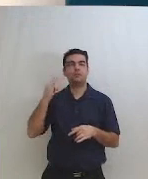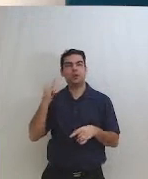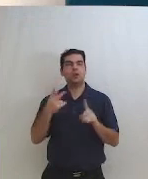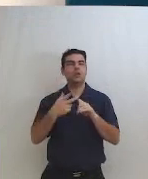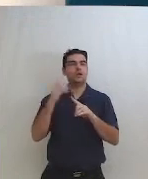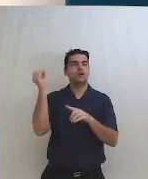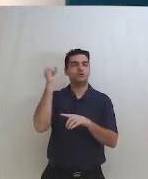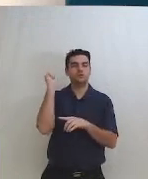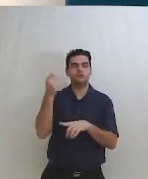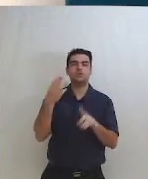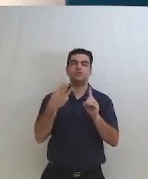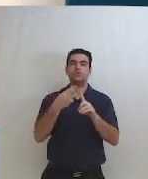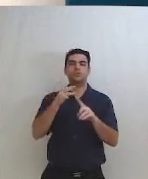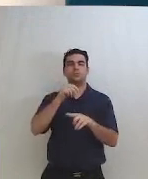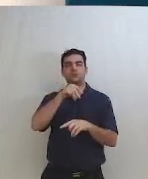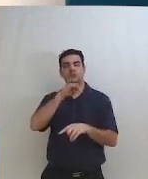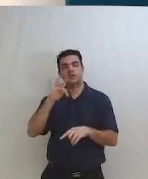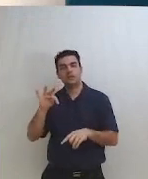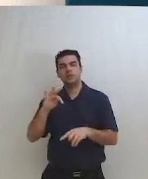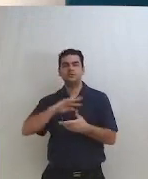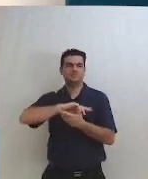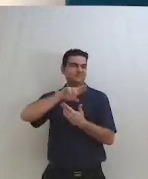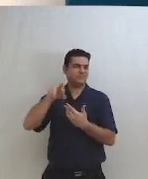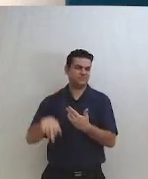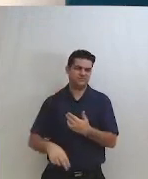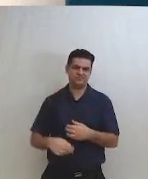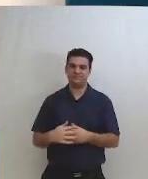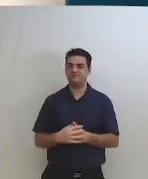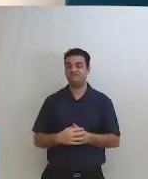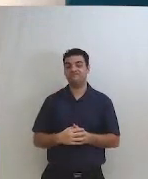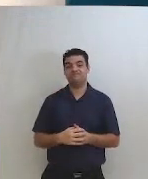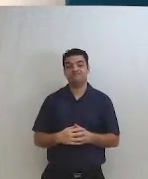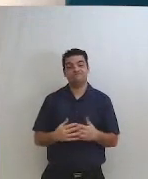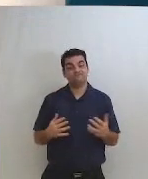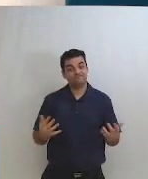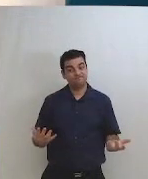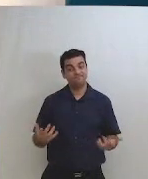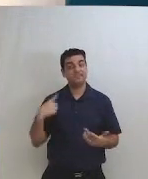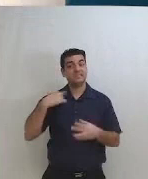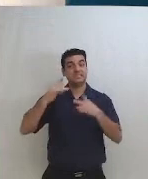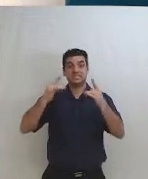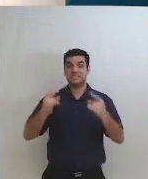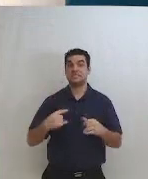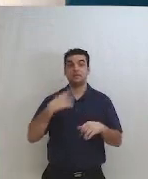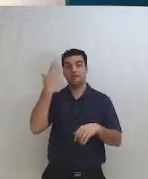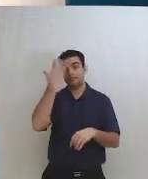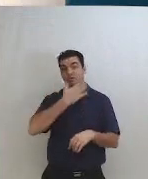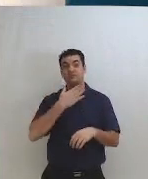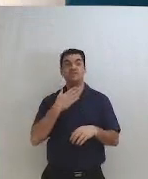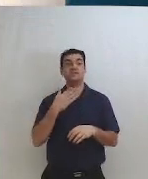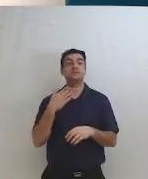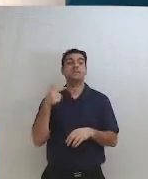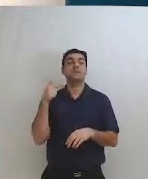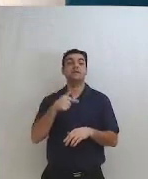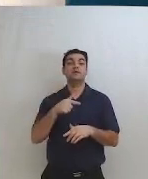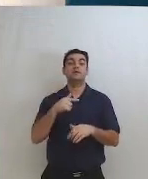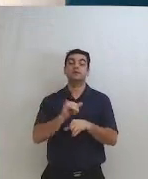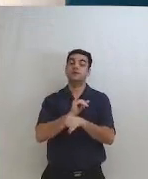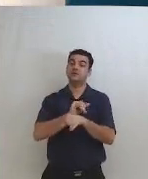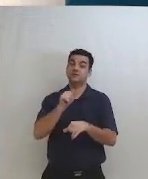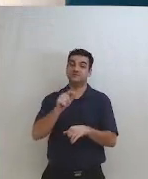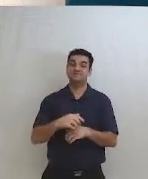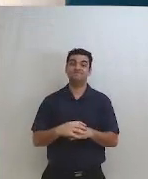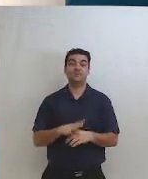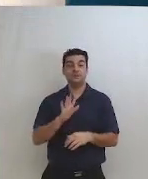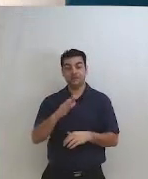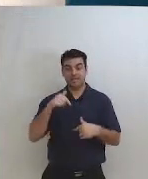Grosso. Não há como reputar de legítimos os elementos de prova acolhidos por meio da medida. Se essa corte já